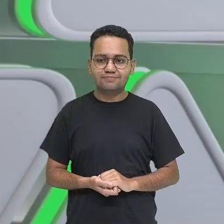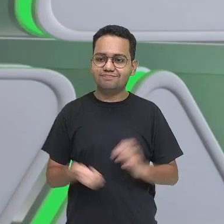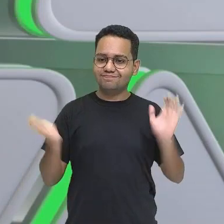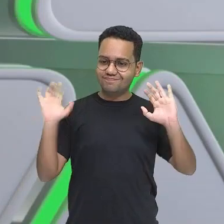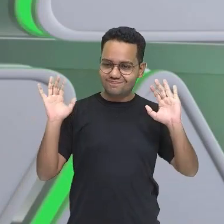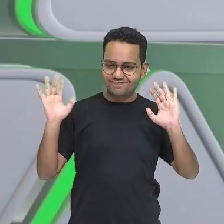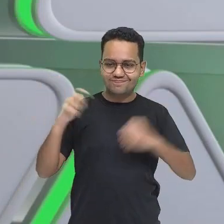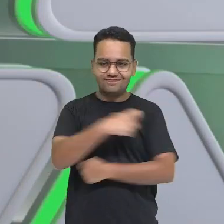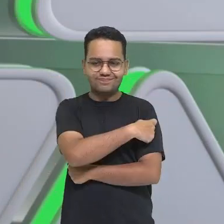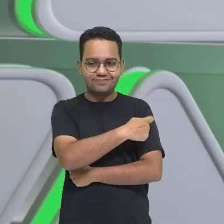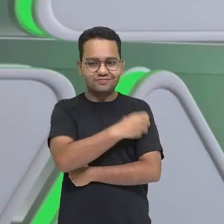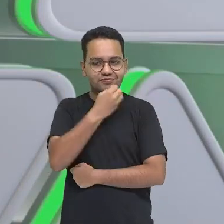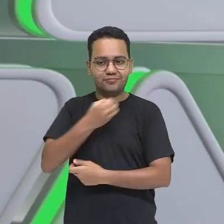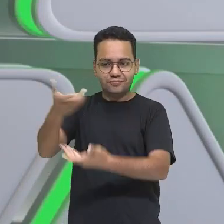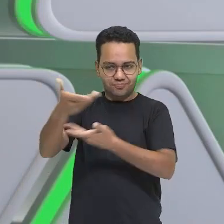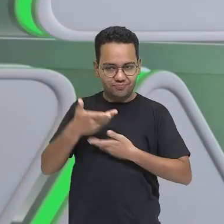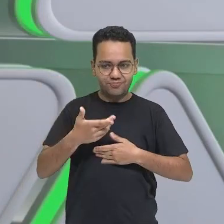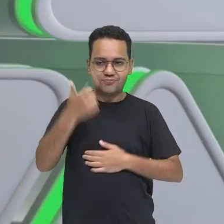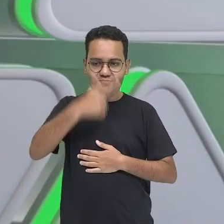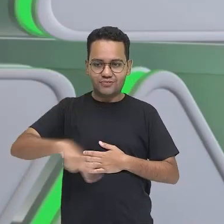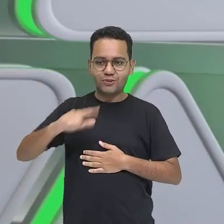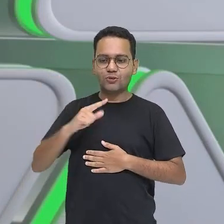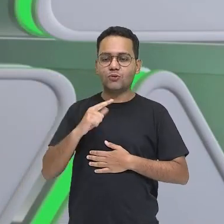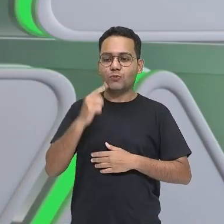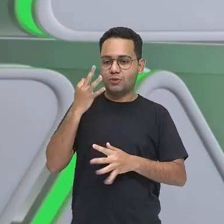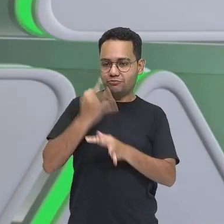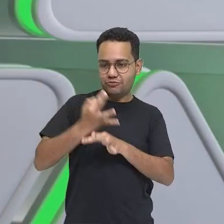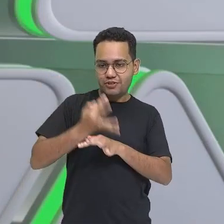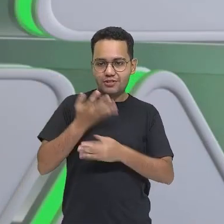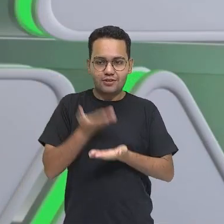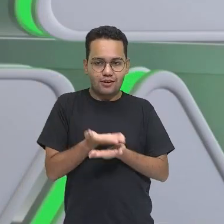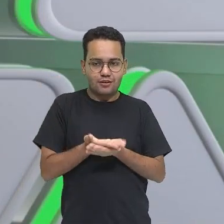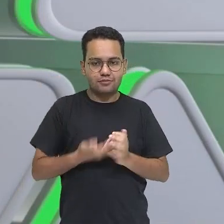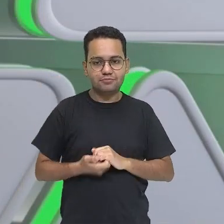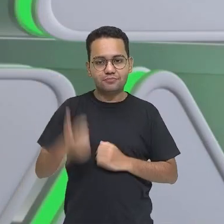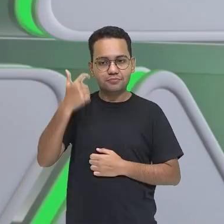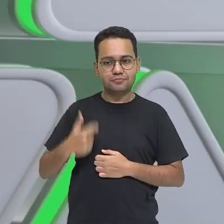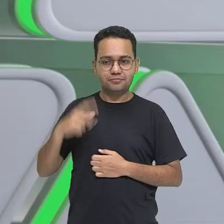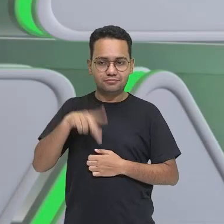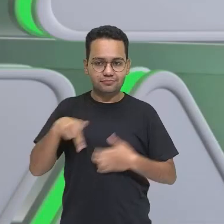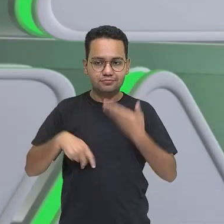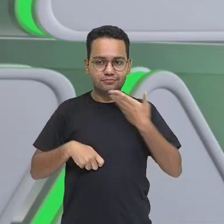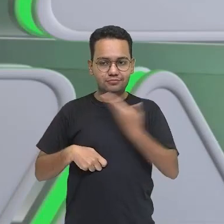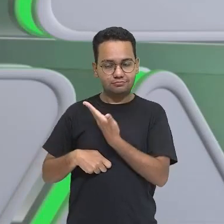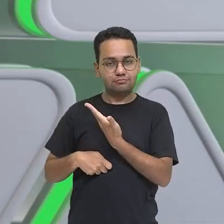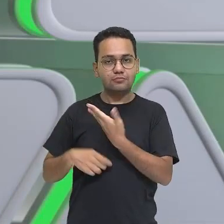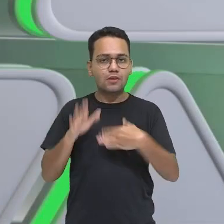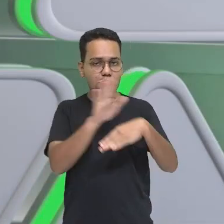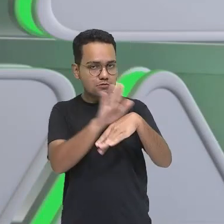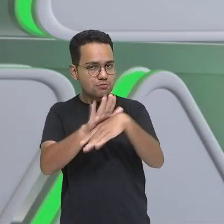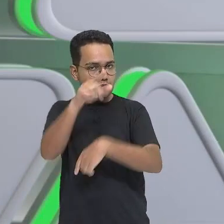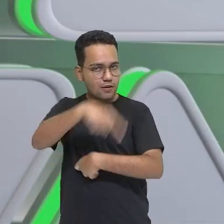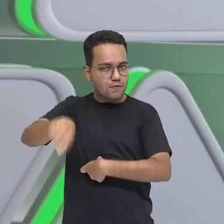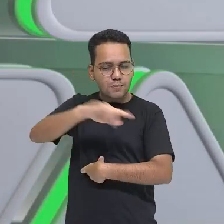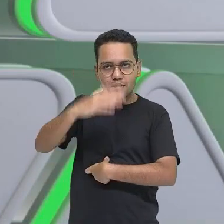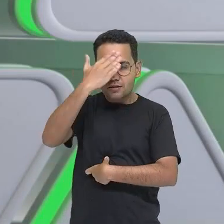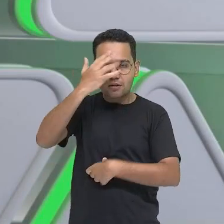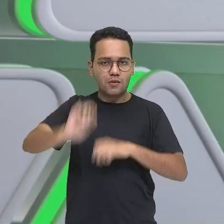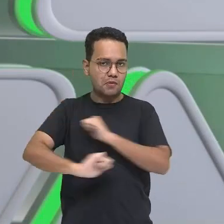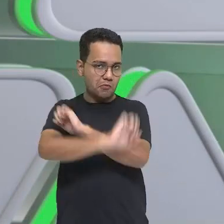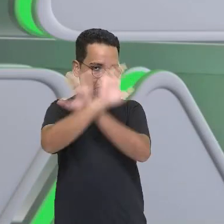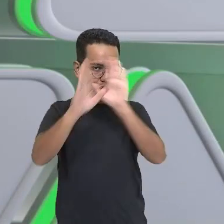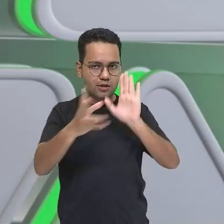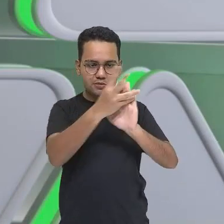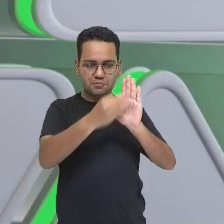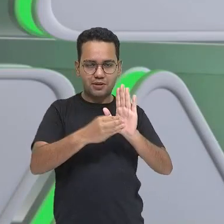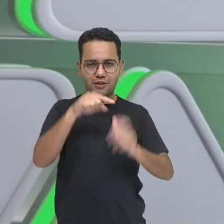Olá pessoal, sejam bem-vindos à nossa aula de Física. Eu sou o professor William Costa, estou aqui para te ajudar a entender um pouquinho mais